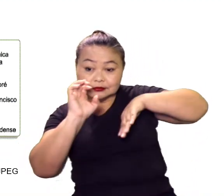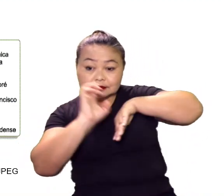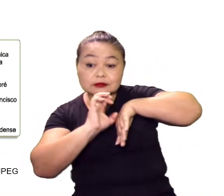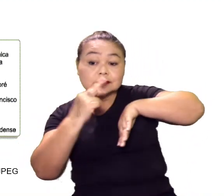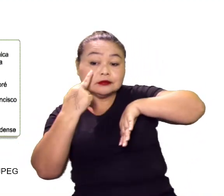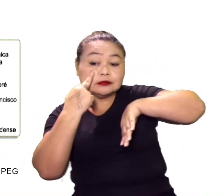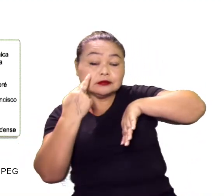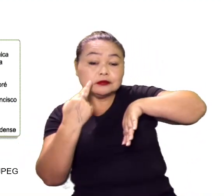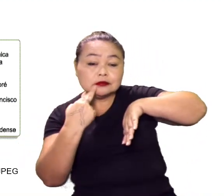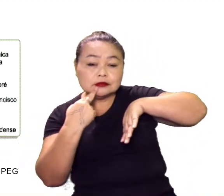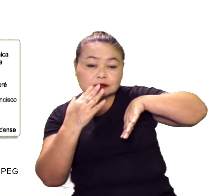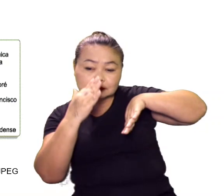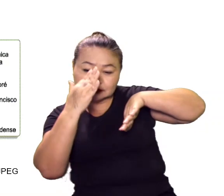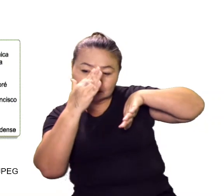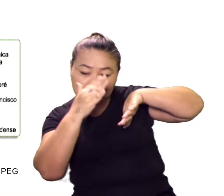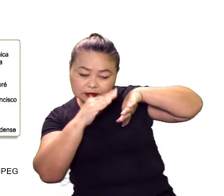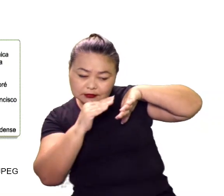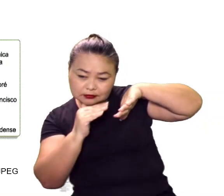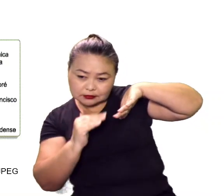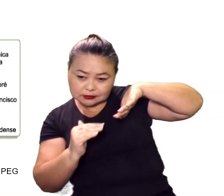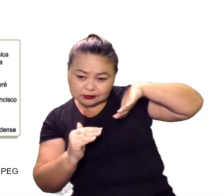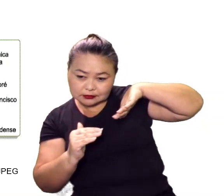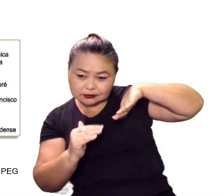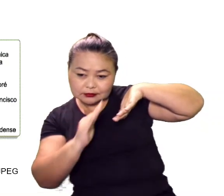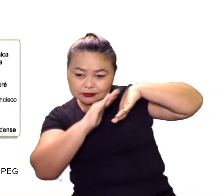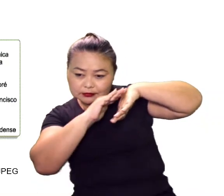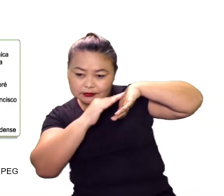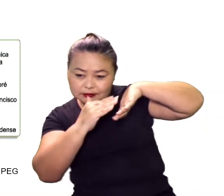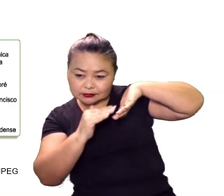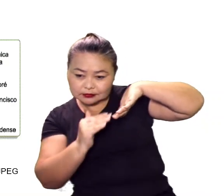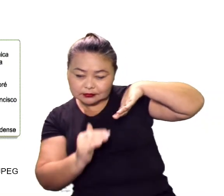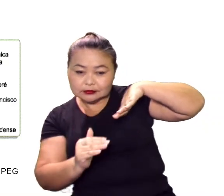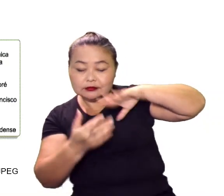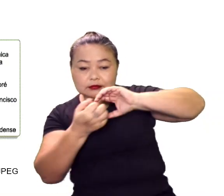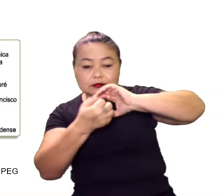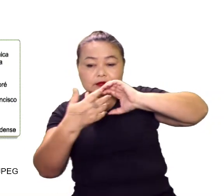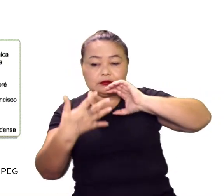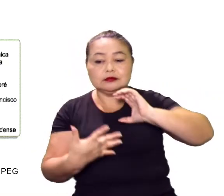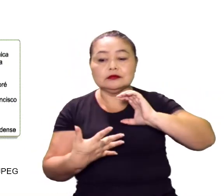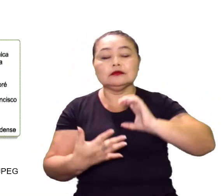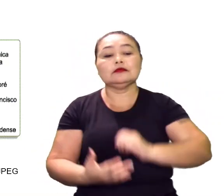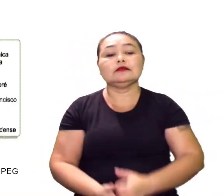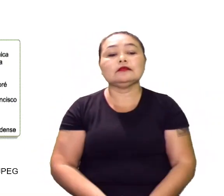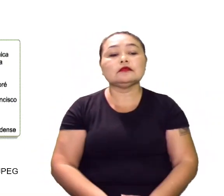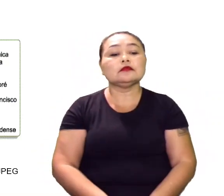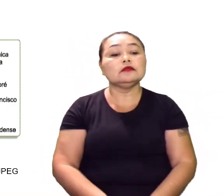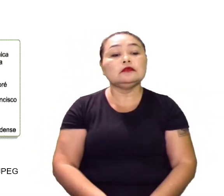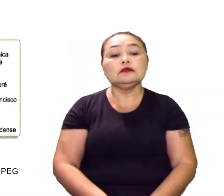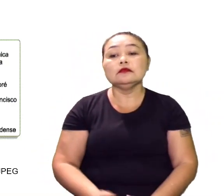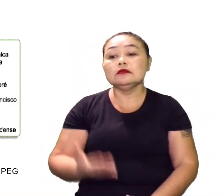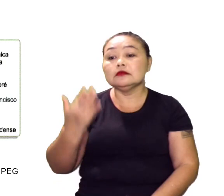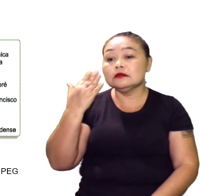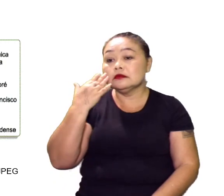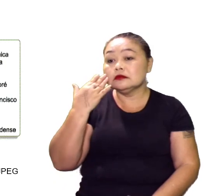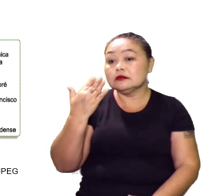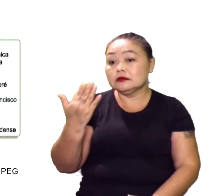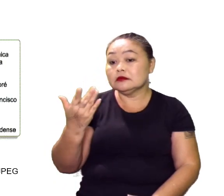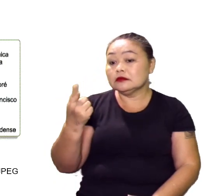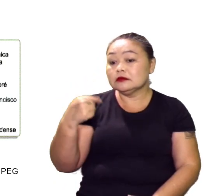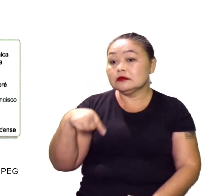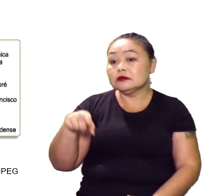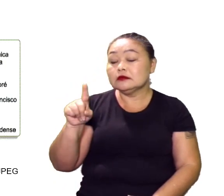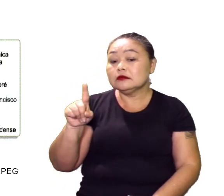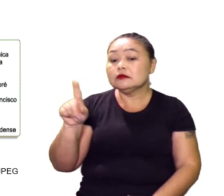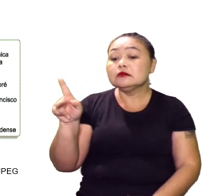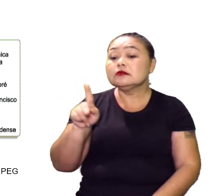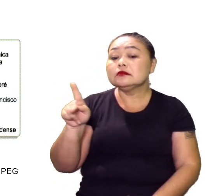temos faixas de planalto. Então, essa é a nossa característica de relevo. Então, olha só, aí o aluno pode